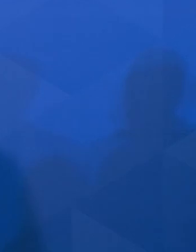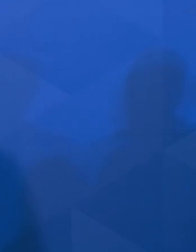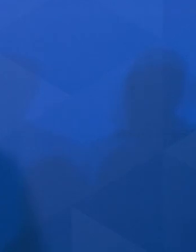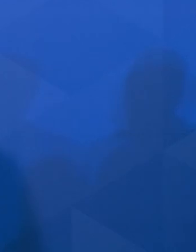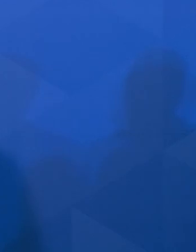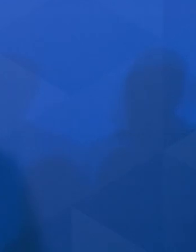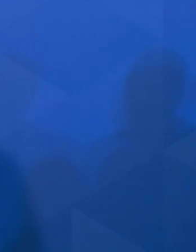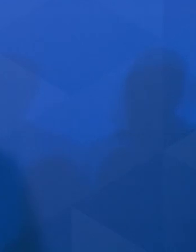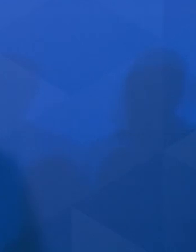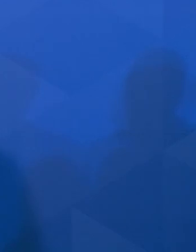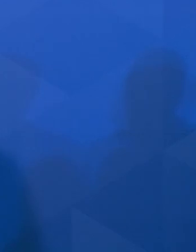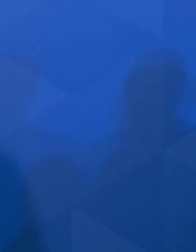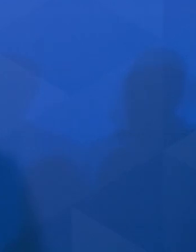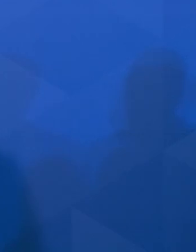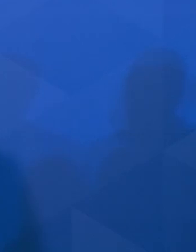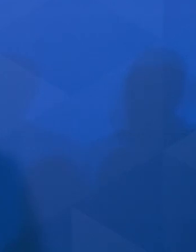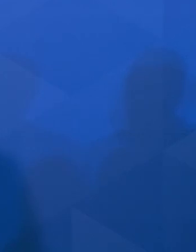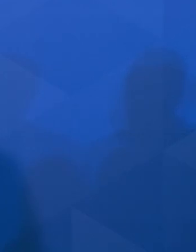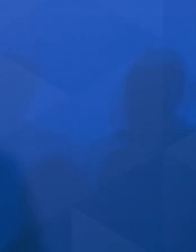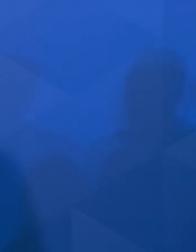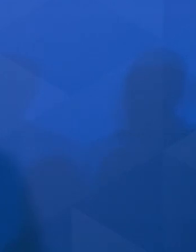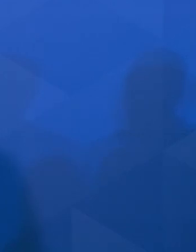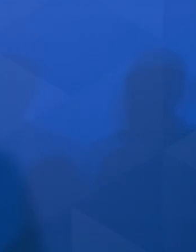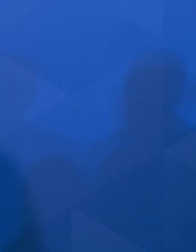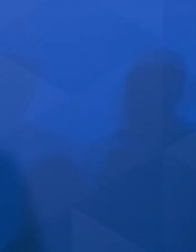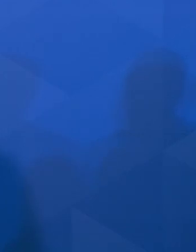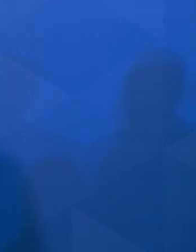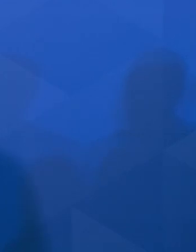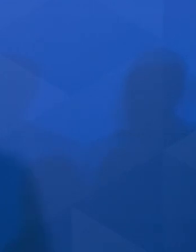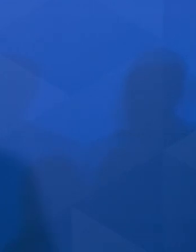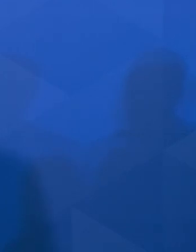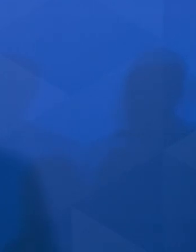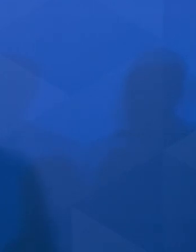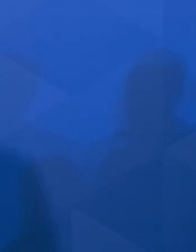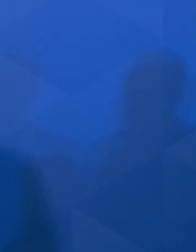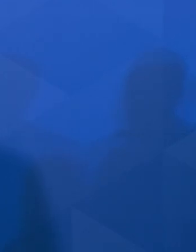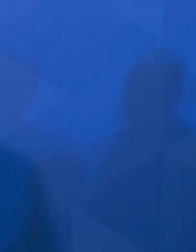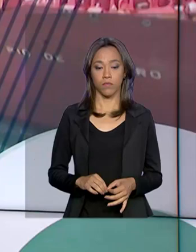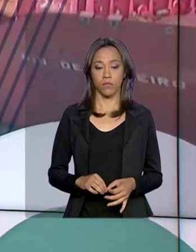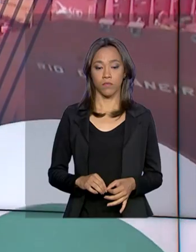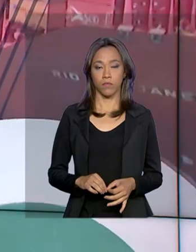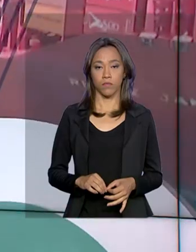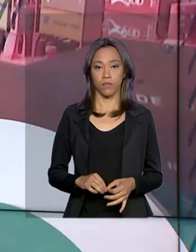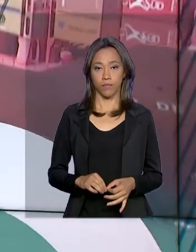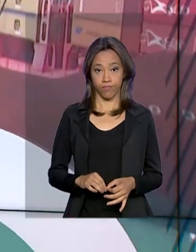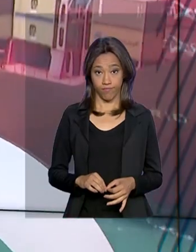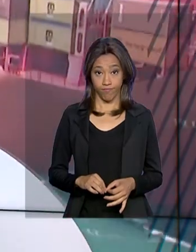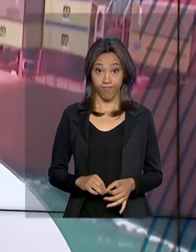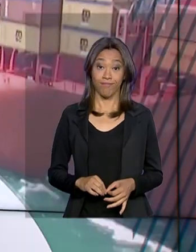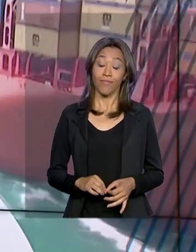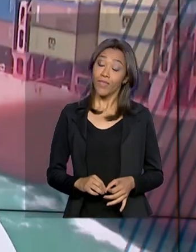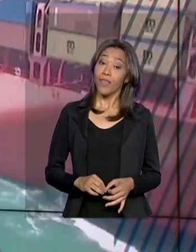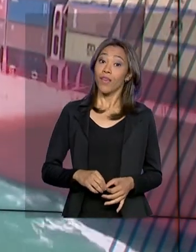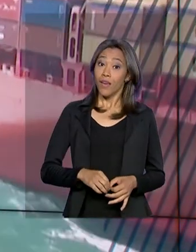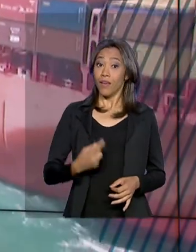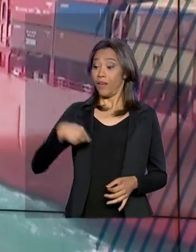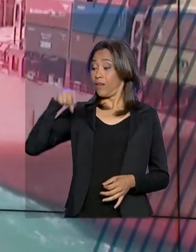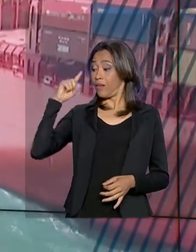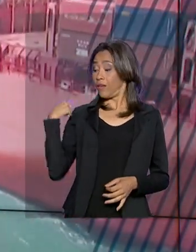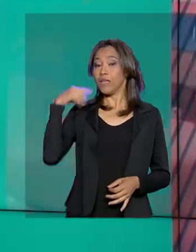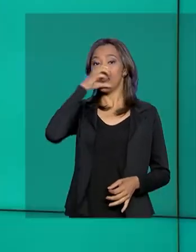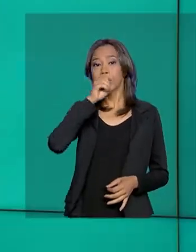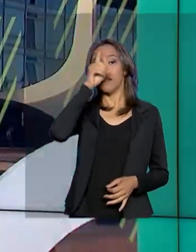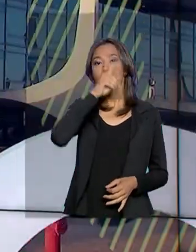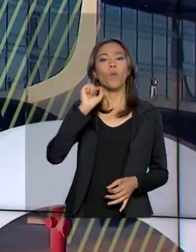para o bem maior de todos nós, que é o futuro da nossa pátria. E neste fim de semana, o